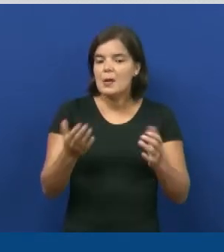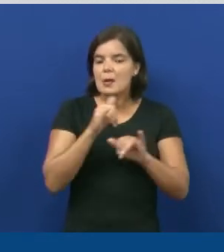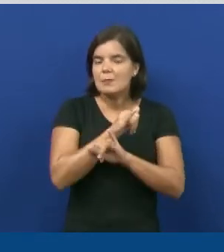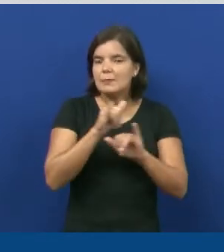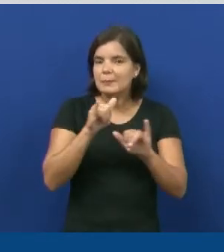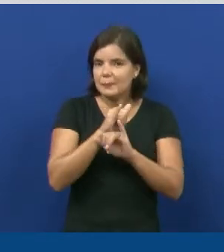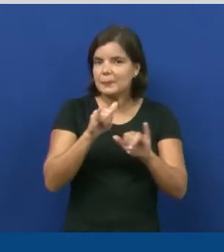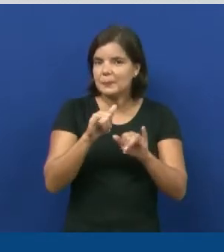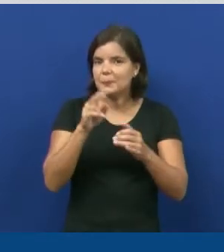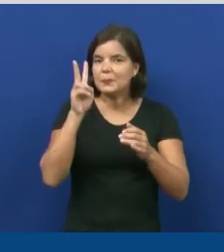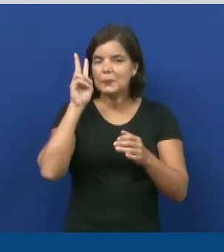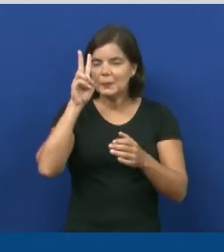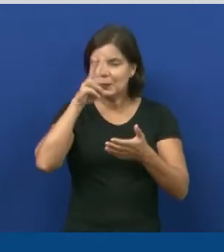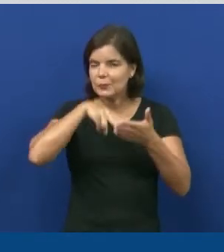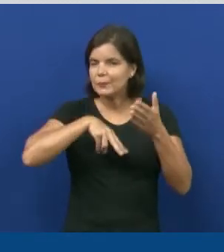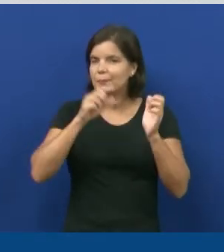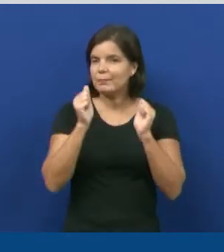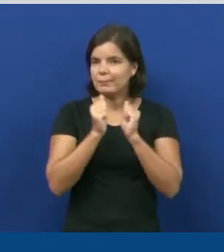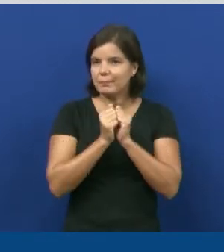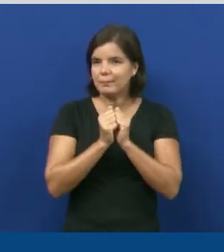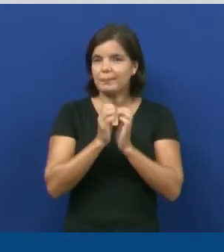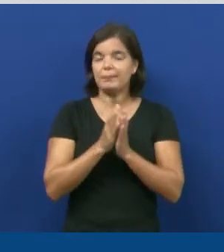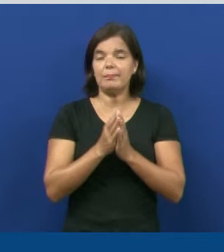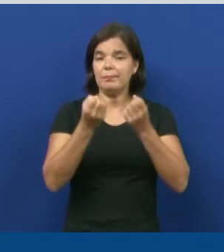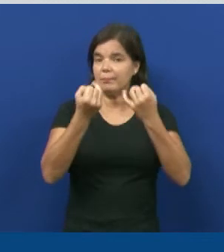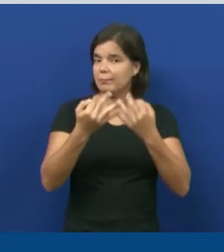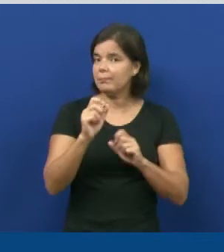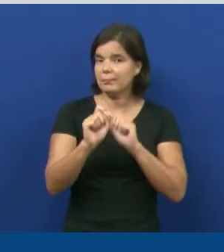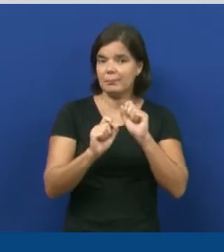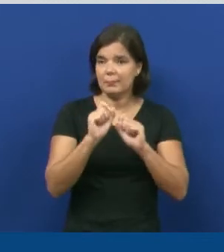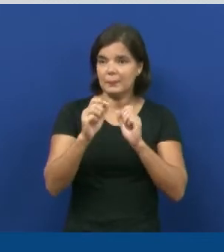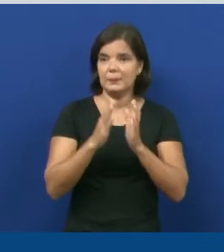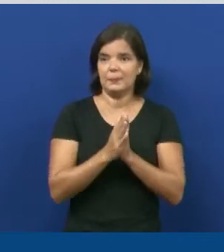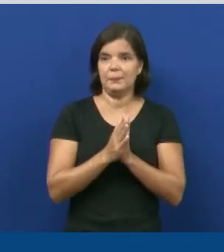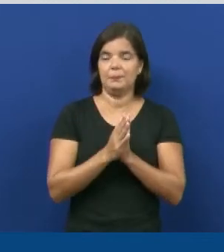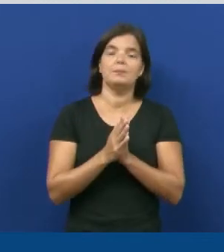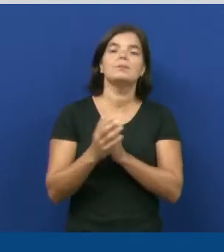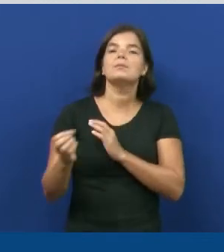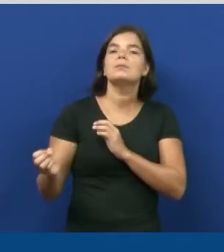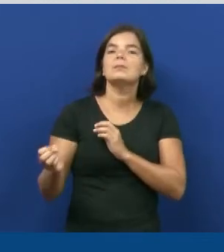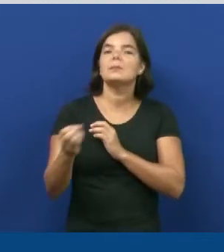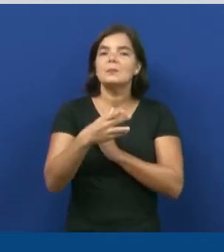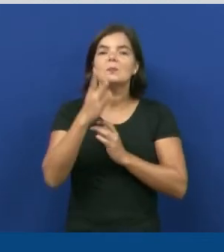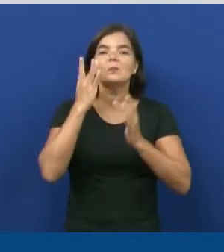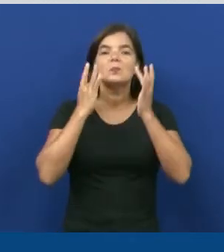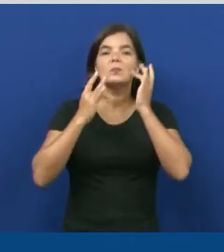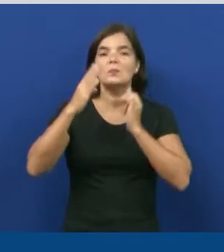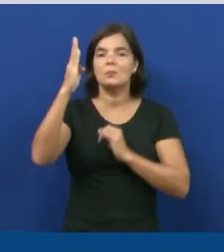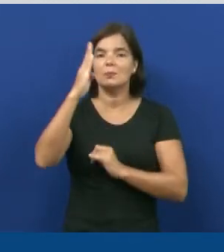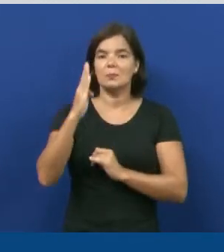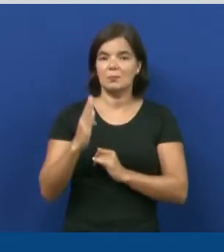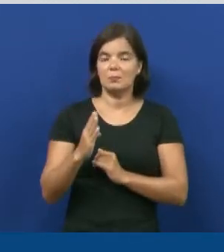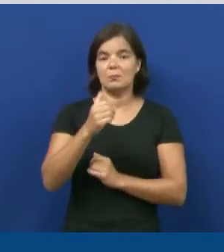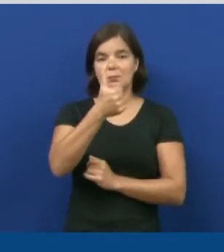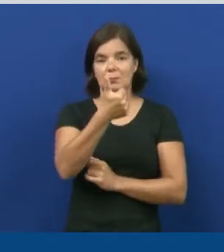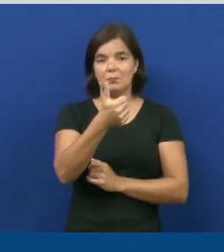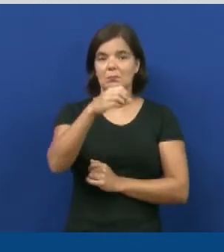aí eu vou trazer uma informação para a gente ler juntos. Ela diz assim, ó, A renovação do teatro brasileiro veio